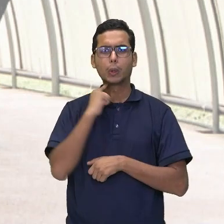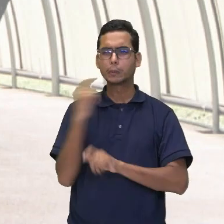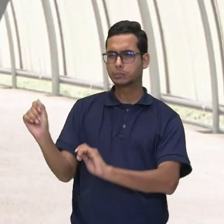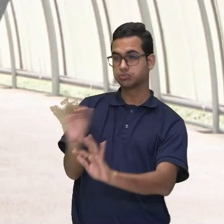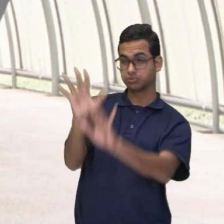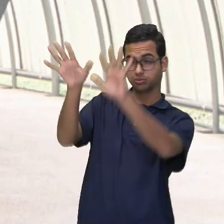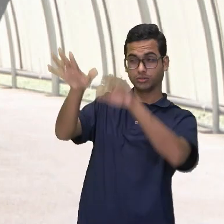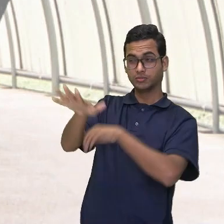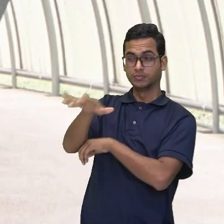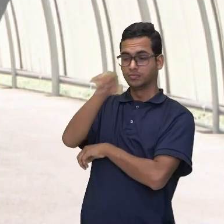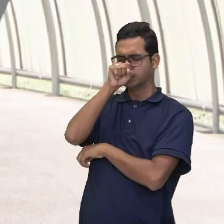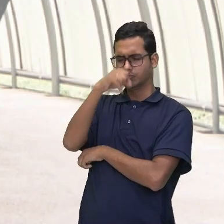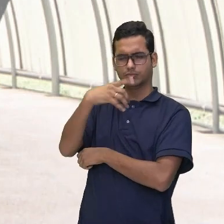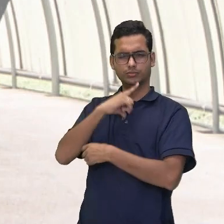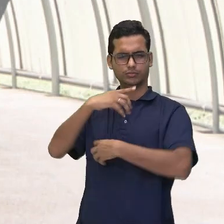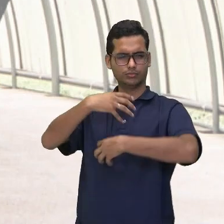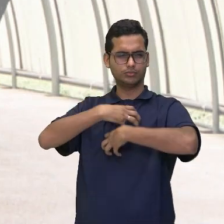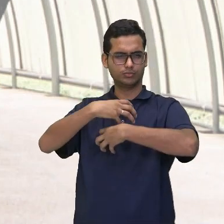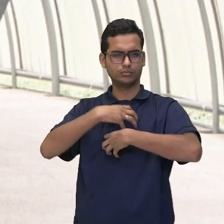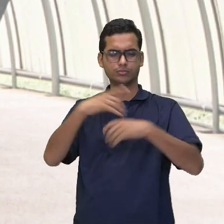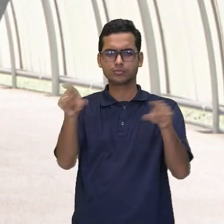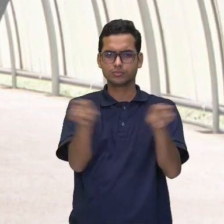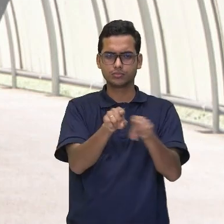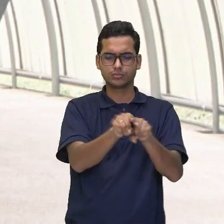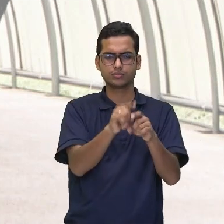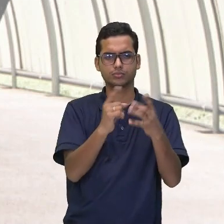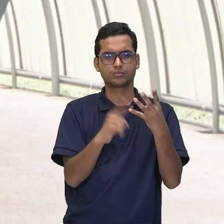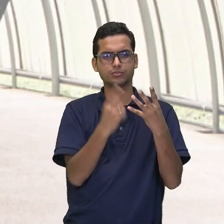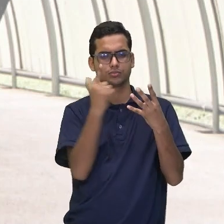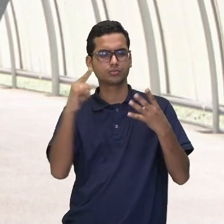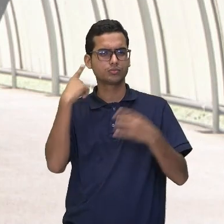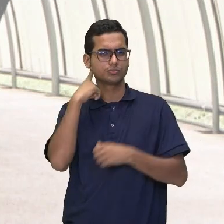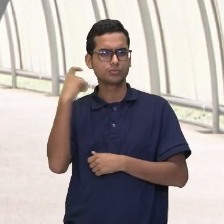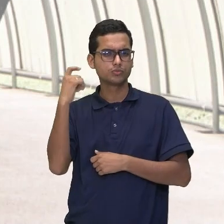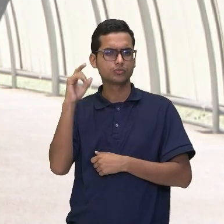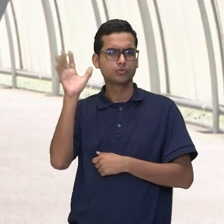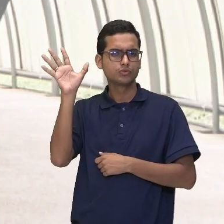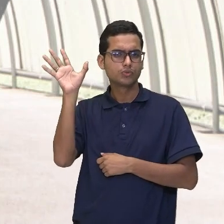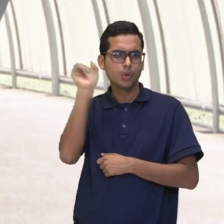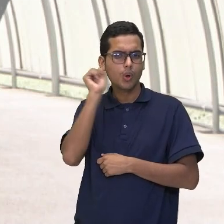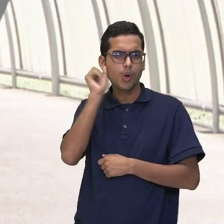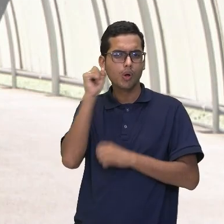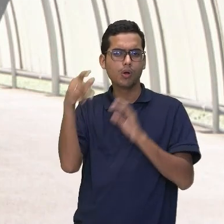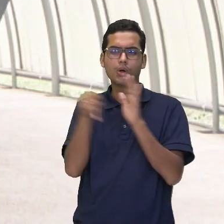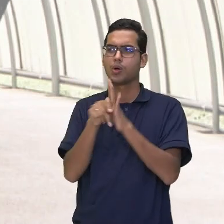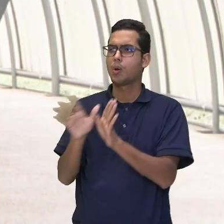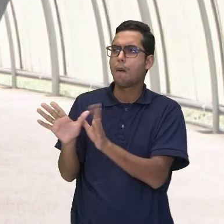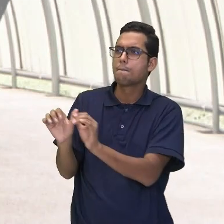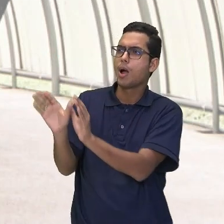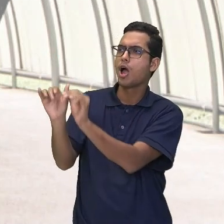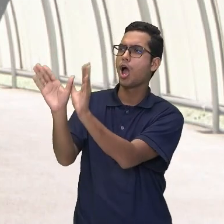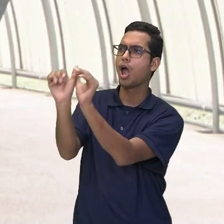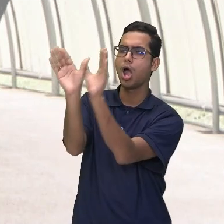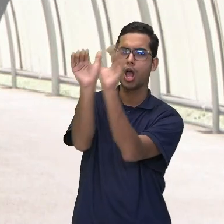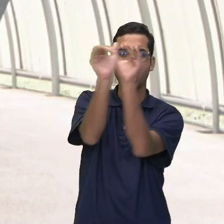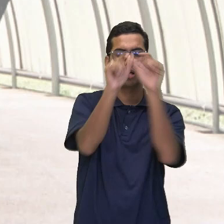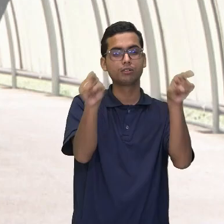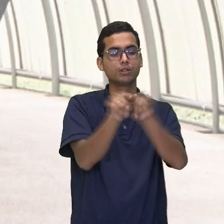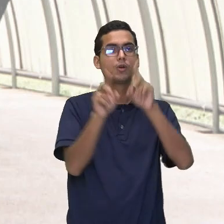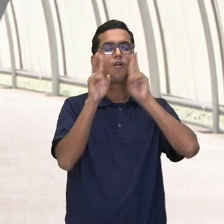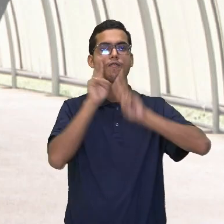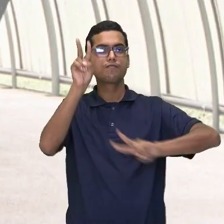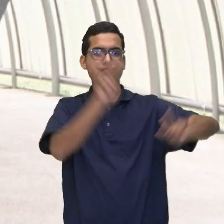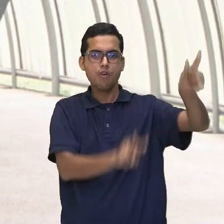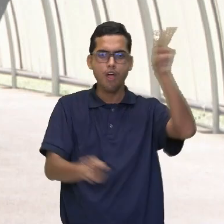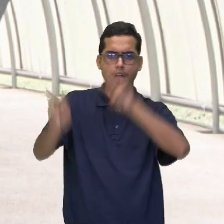essa sensação. Auditivas, ele vai sentir som de pássaro, dependendo do que está sendo exposto. Visuais, por